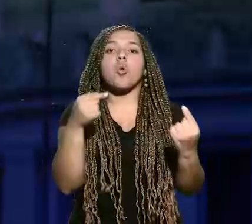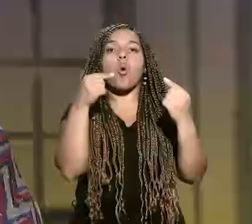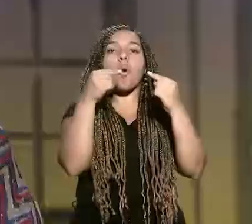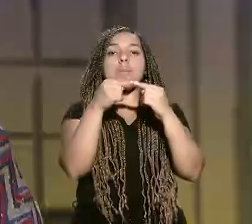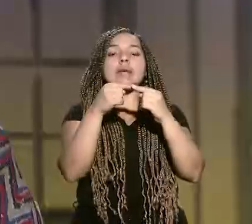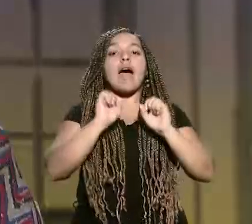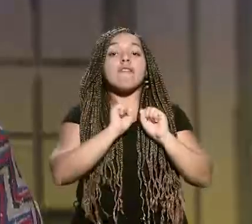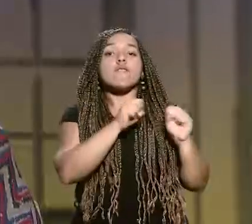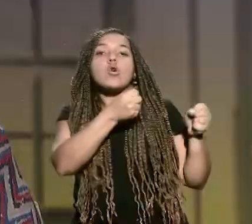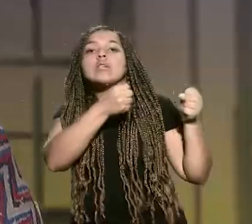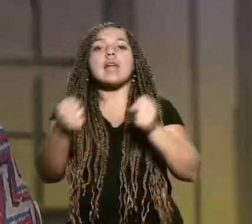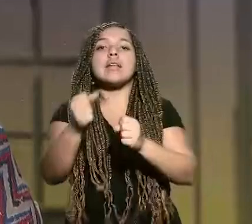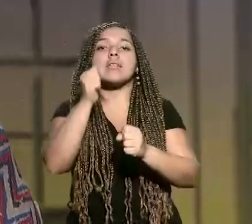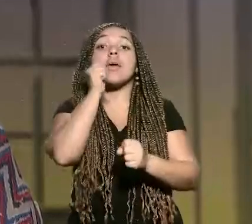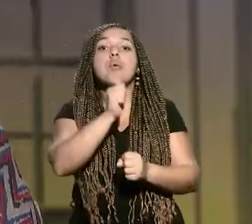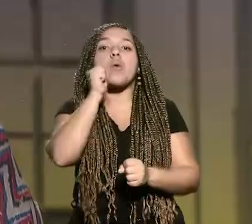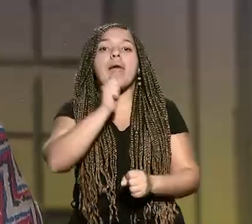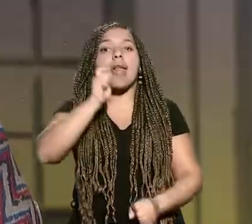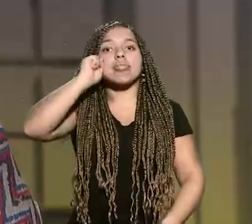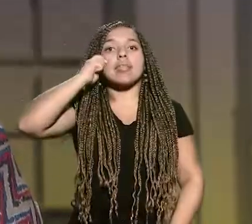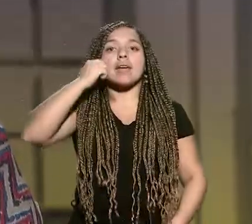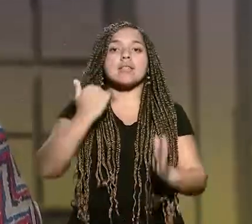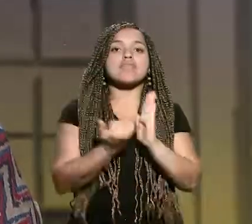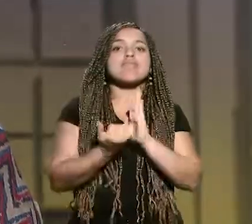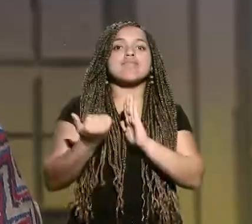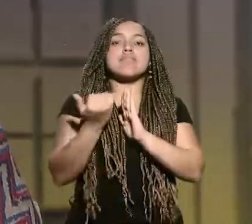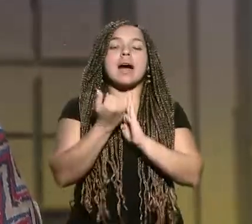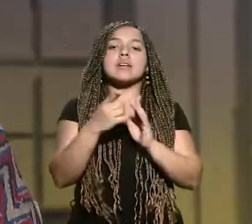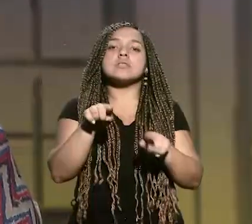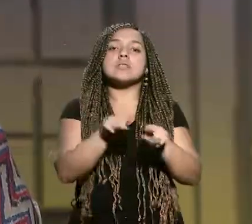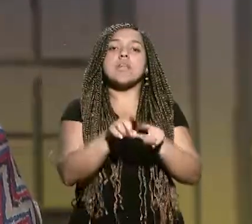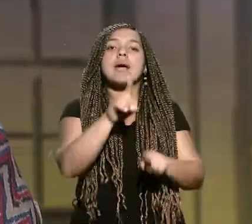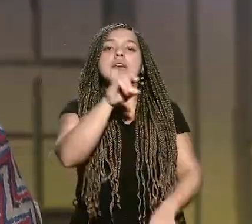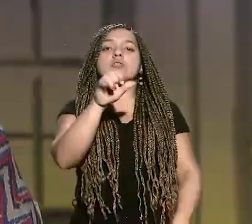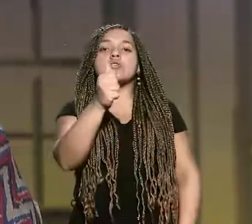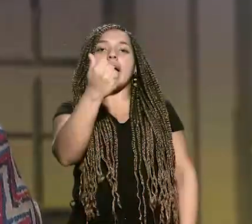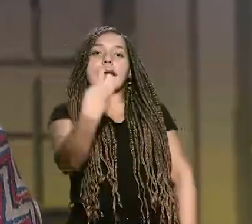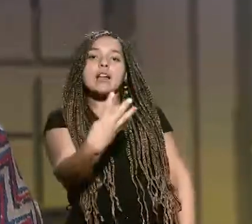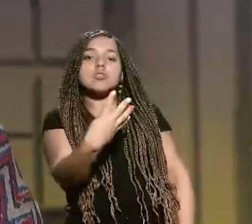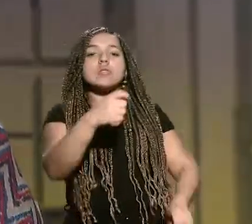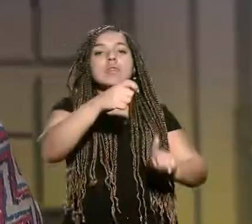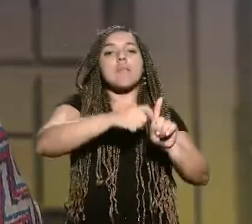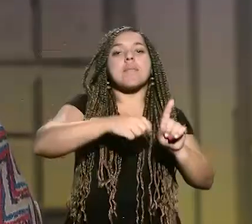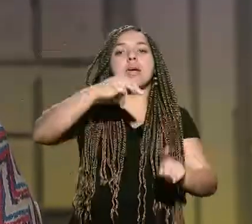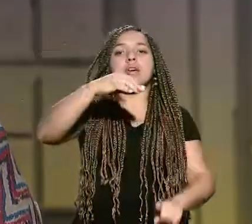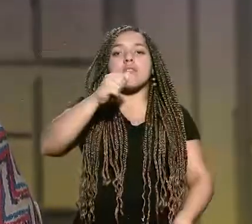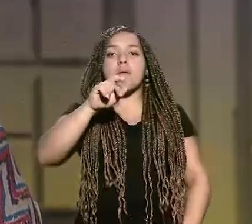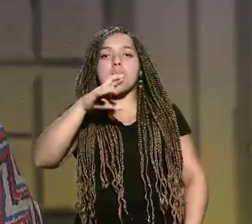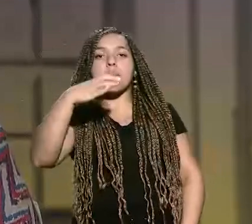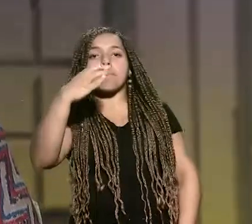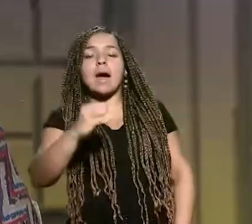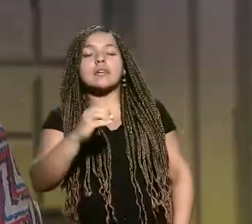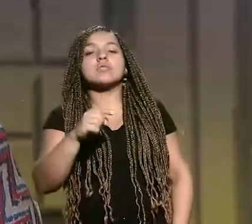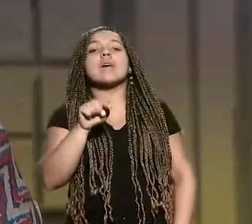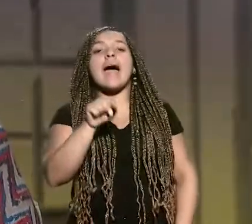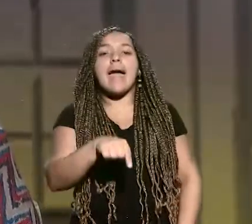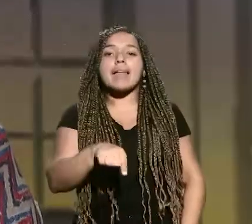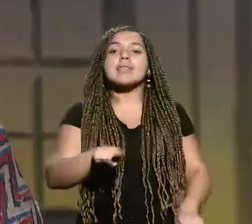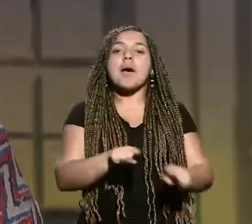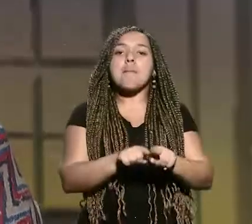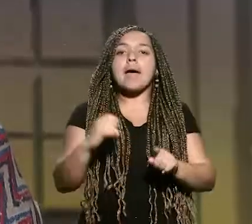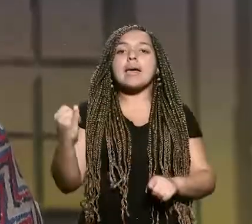para você valorizar a branquitude, como se tivesse uma princesa branca maravilhosa,